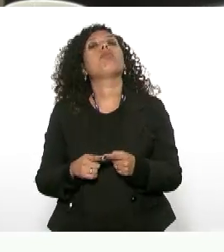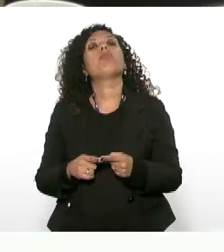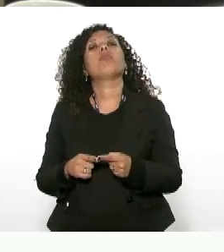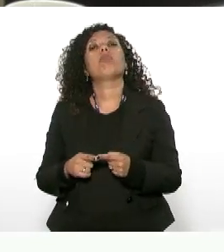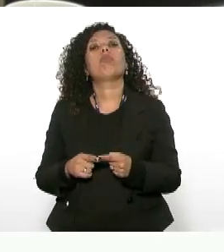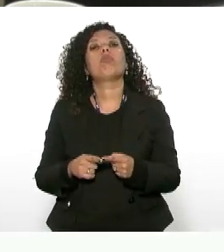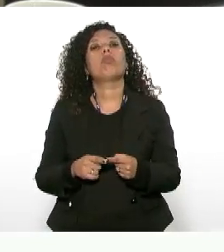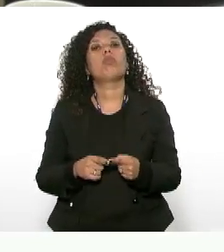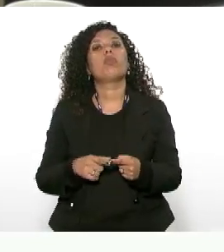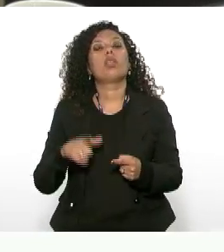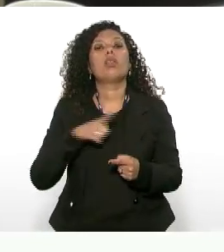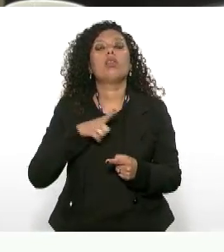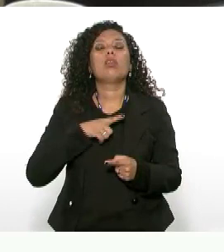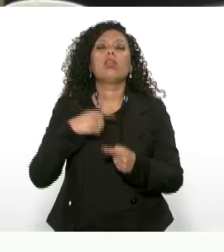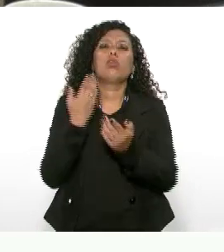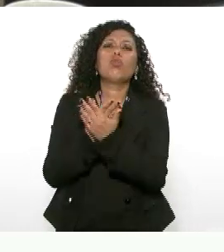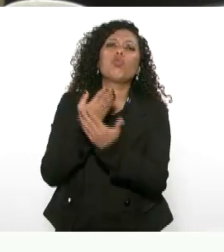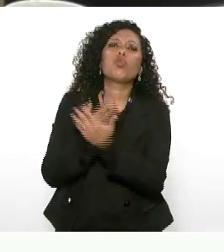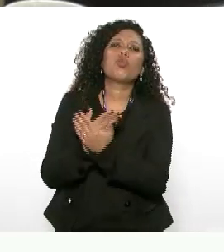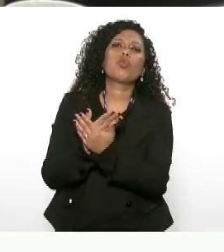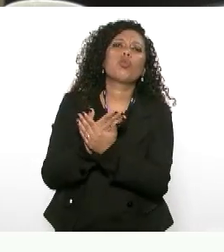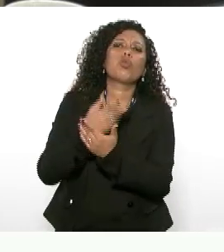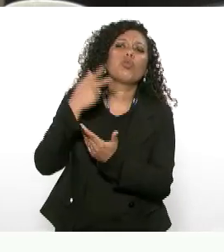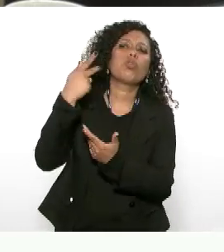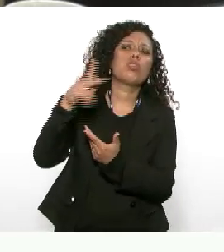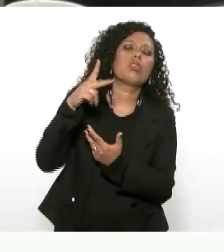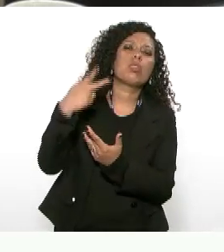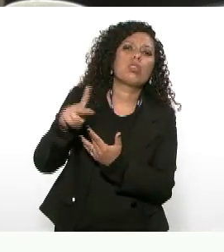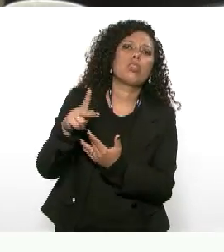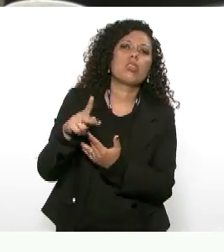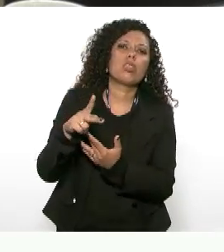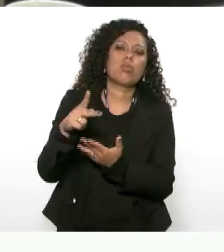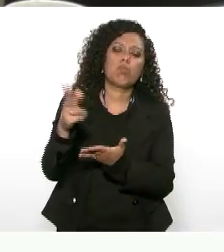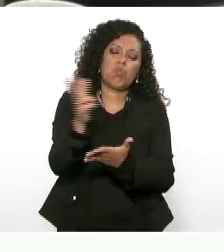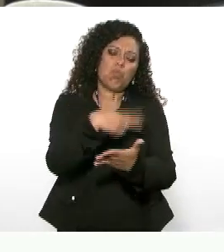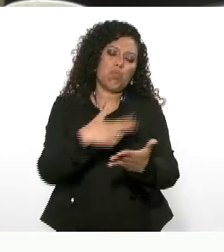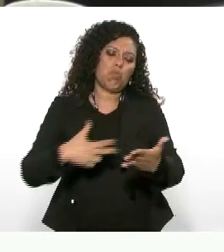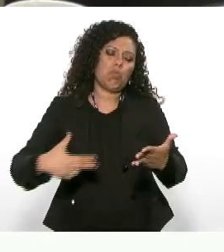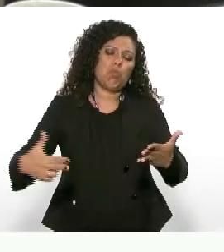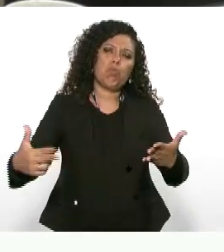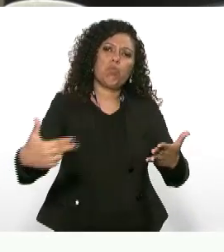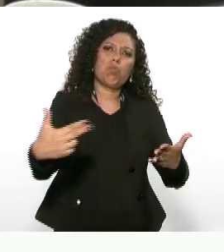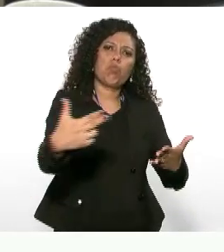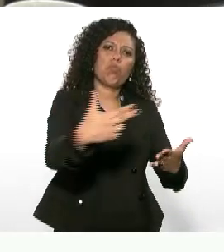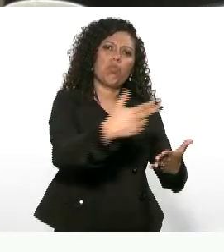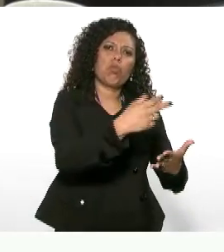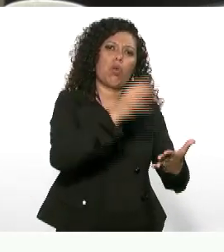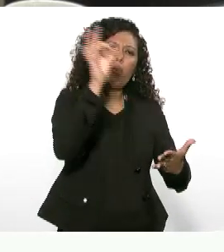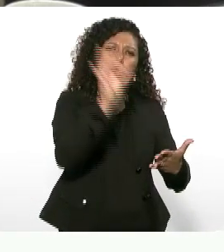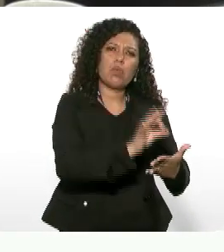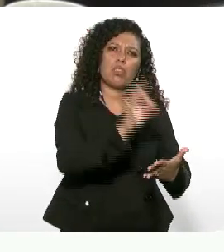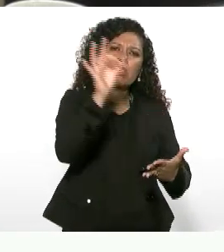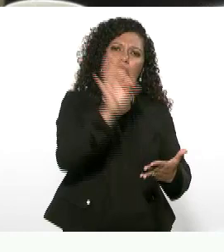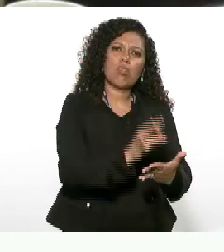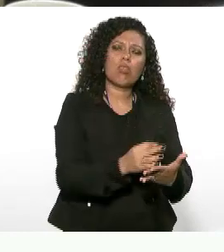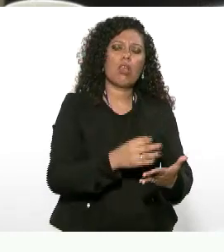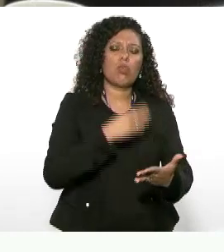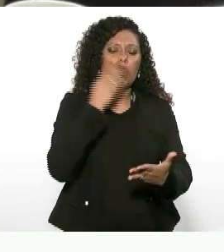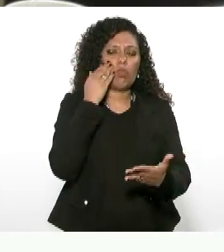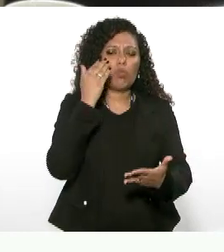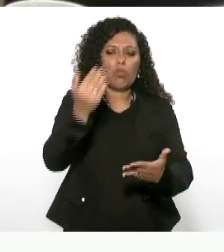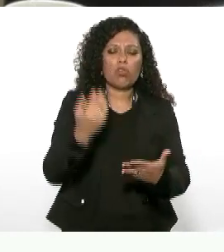algum estudo da Senasp no sentido de instar esses estados que ainda